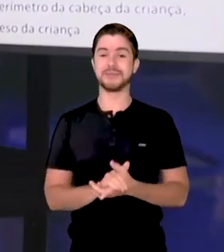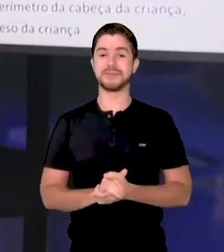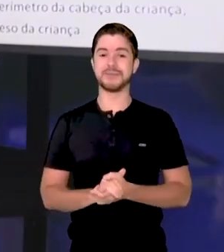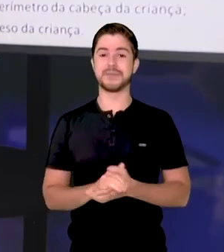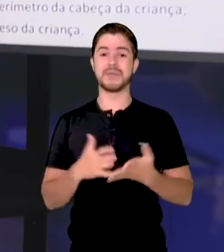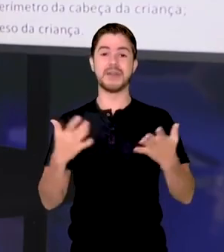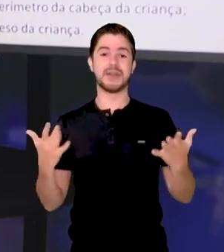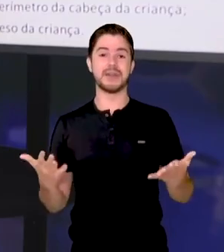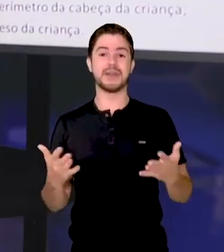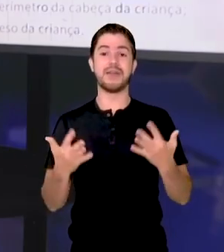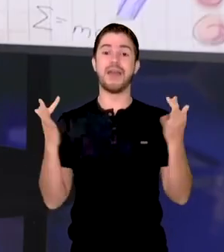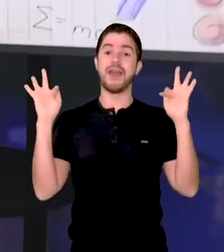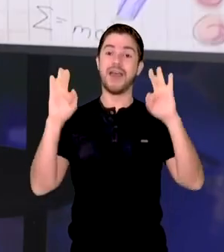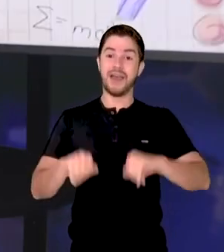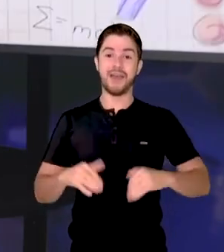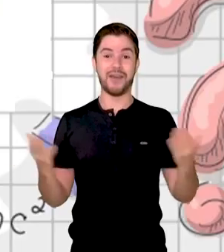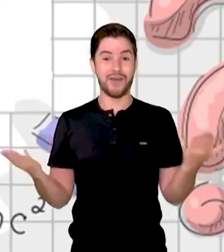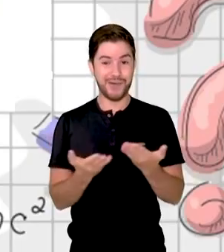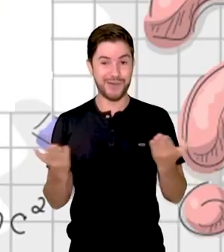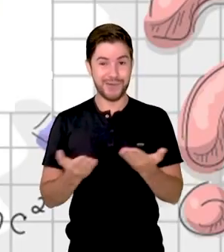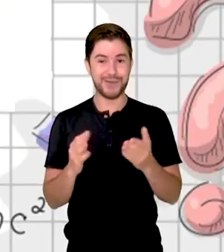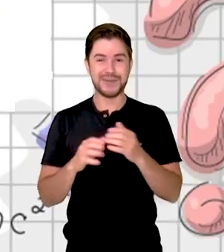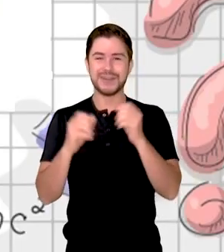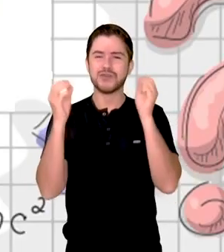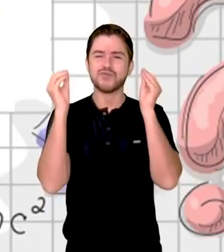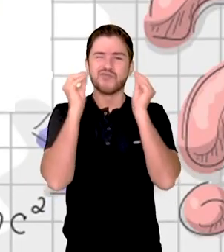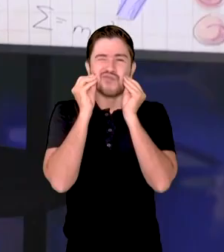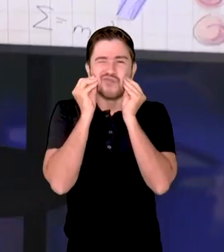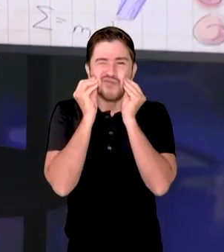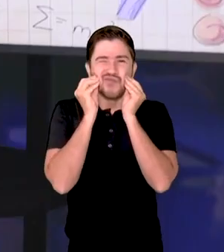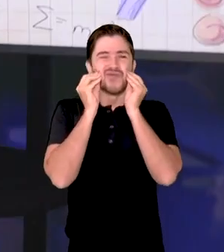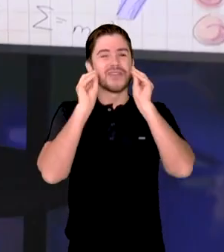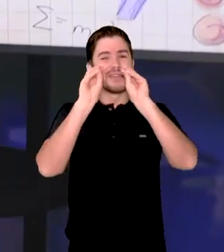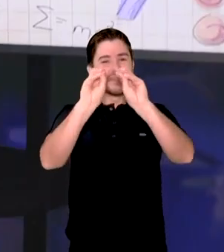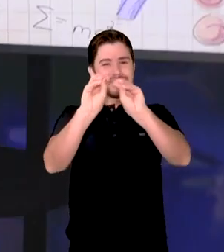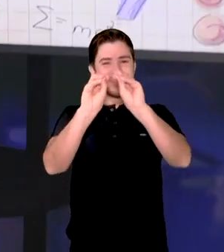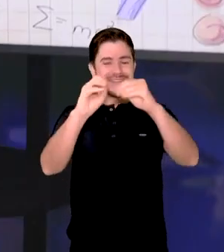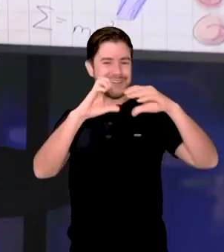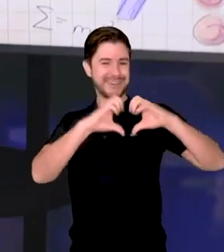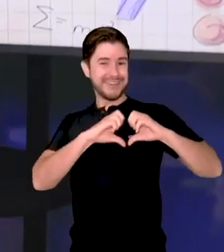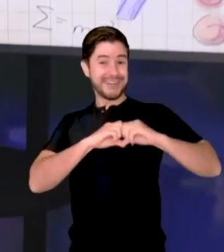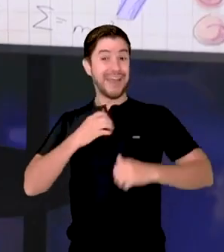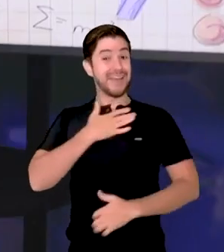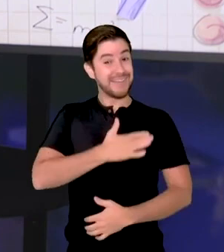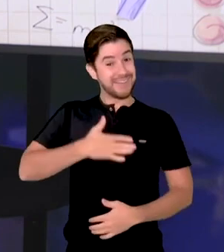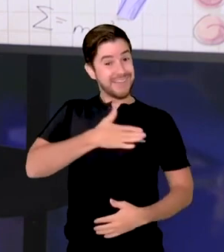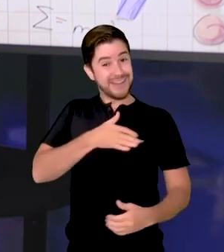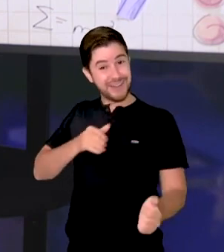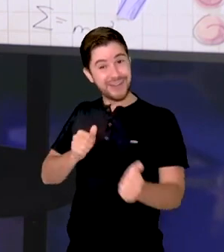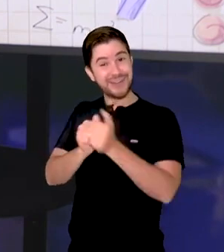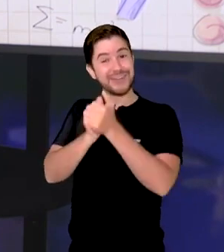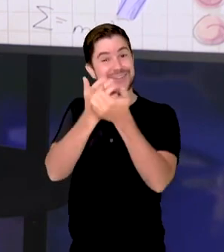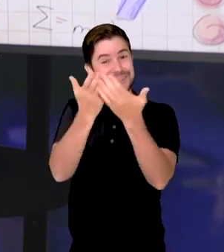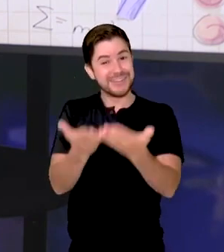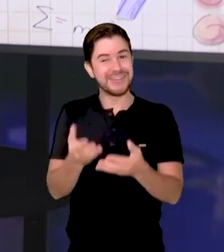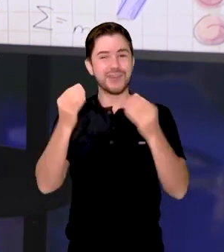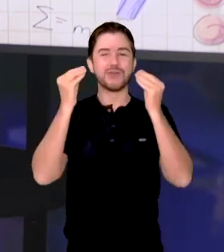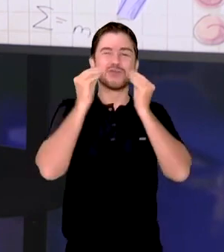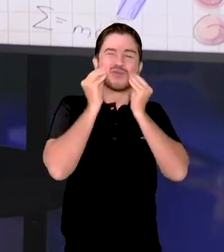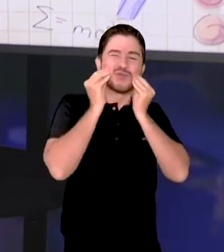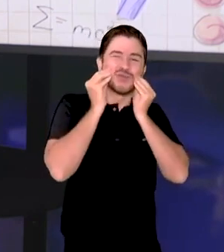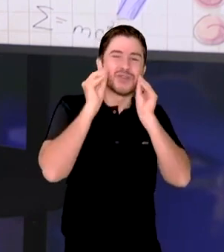com isso eu finalizo aula de hoje um cheiro no coração de todo mundo foi um prazer estar com vocês